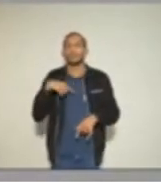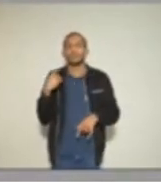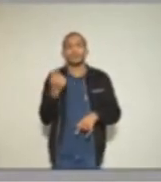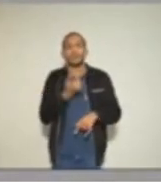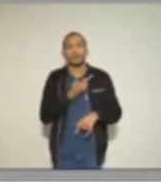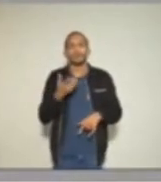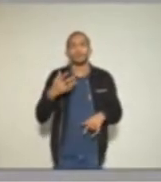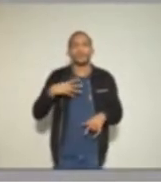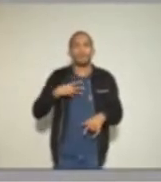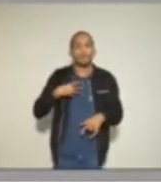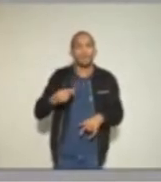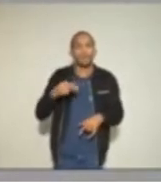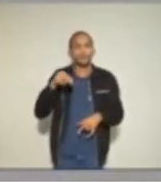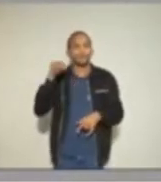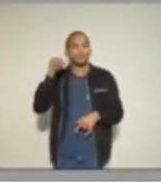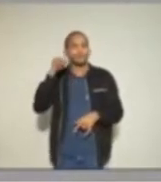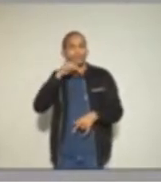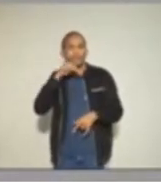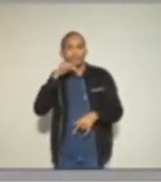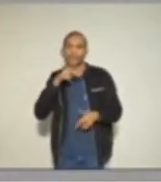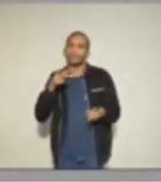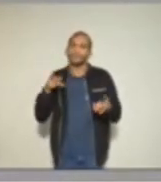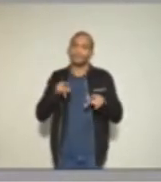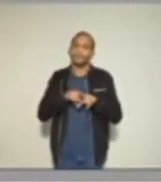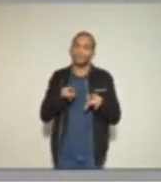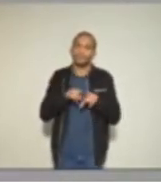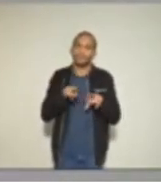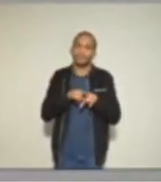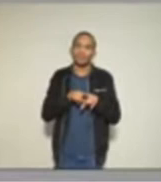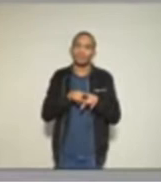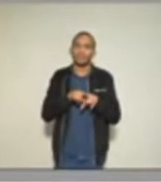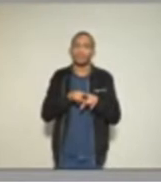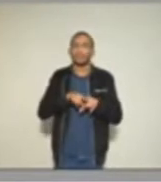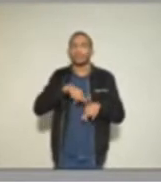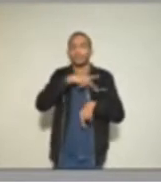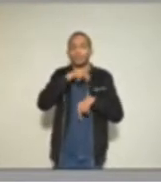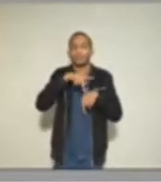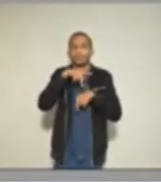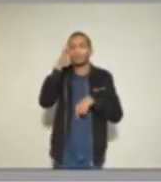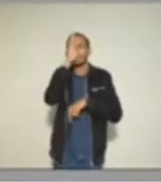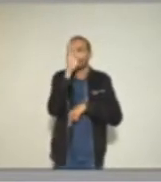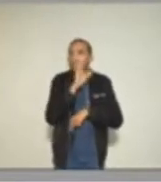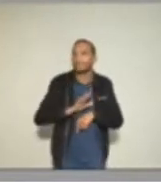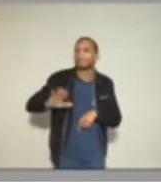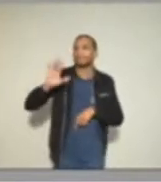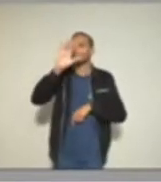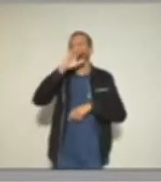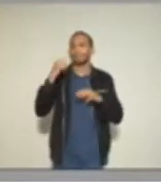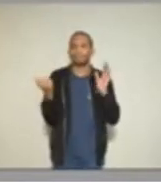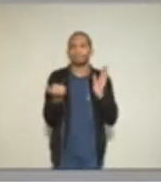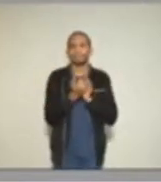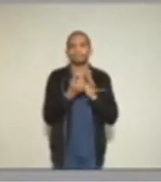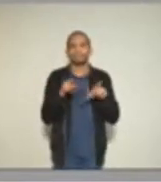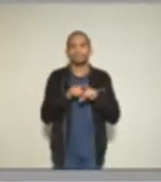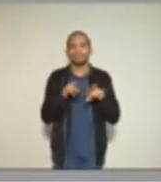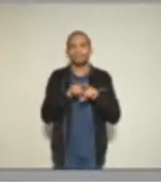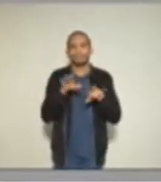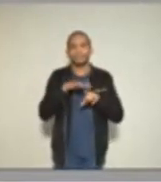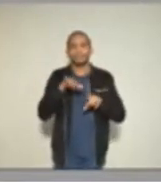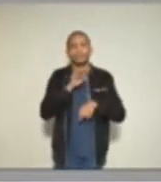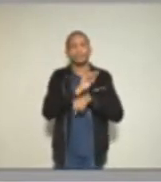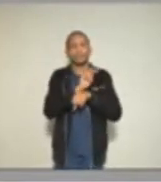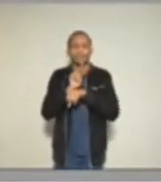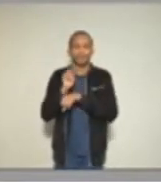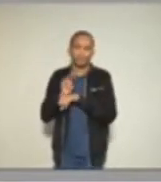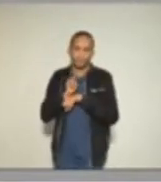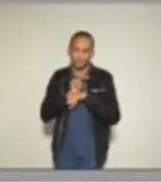nossos filhos, netos, e para o país está no marco legal do saneamento zero.